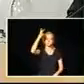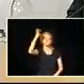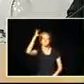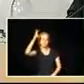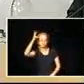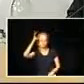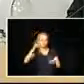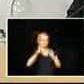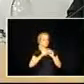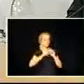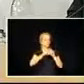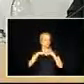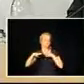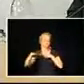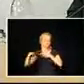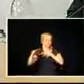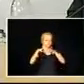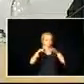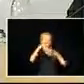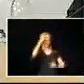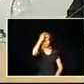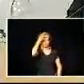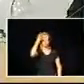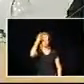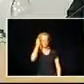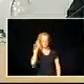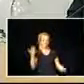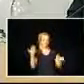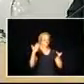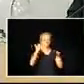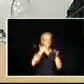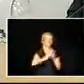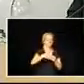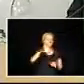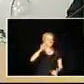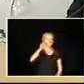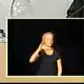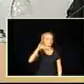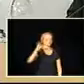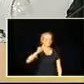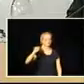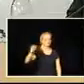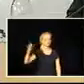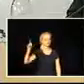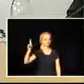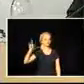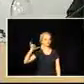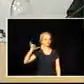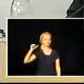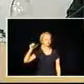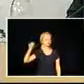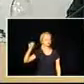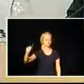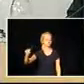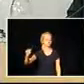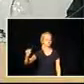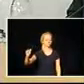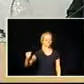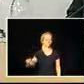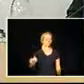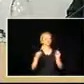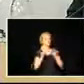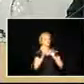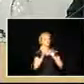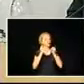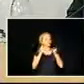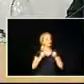comunitária, assessoria de assuntos políticos, assessoria de, para eventos oficiais, a Secretaria de Esporte e Lazer é composta de